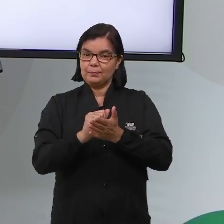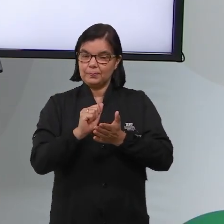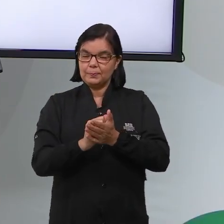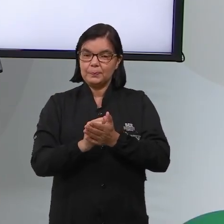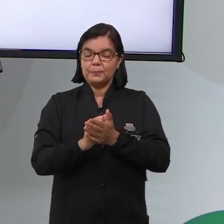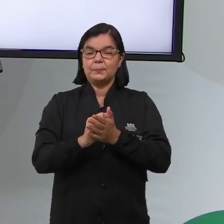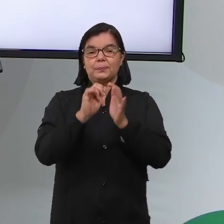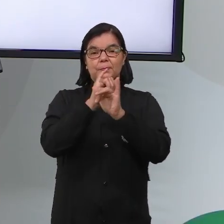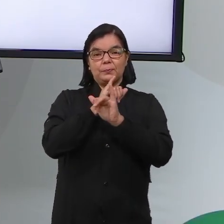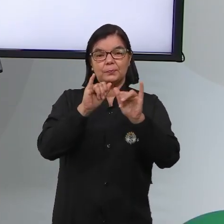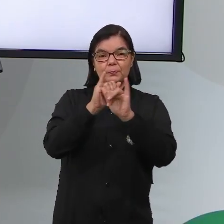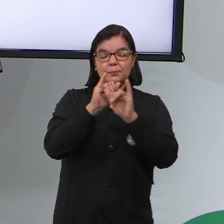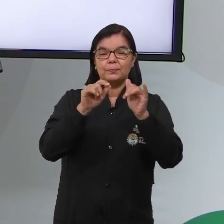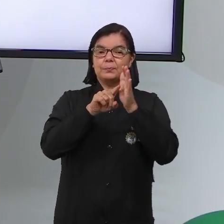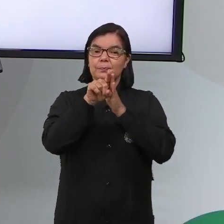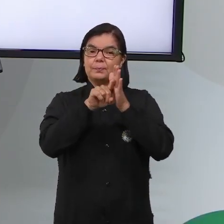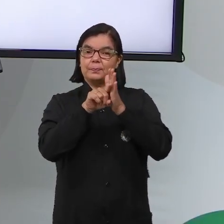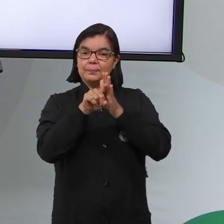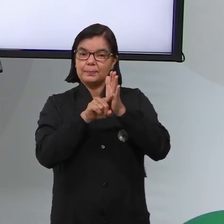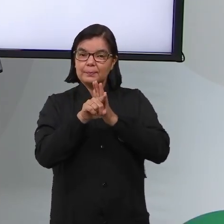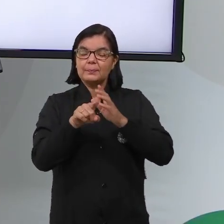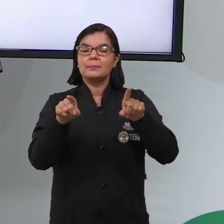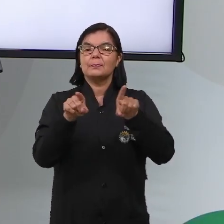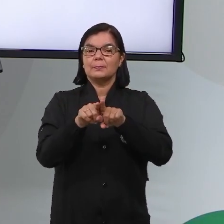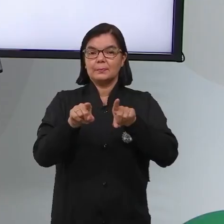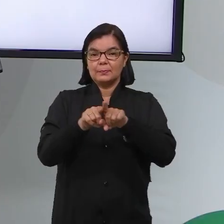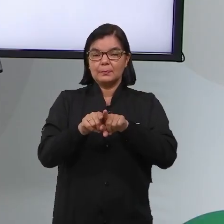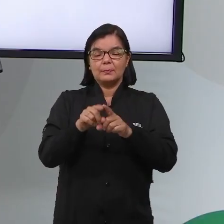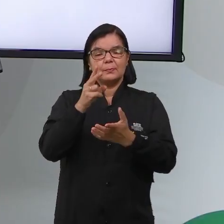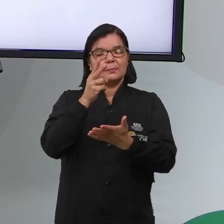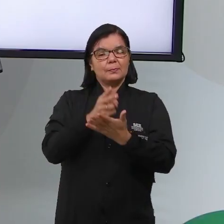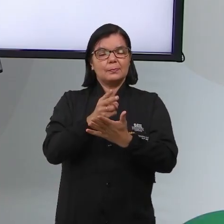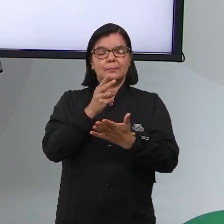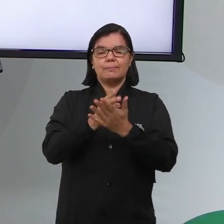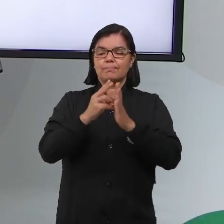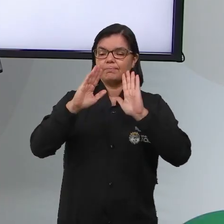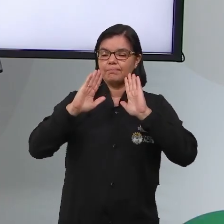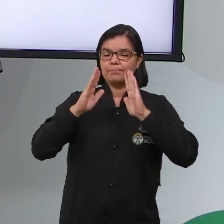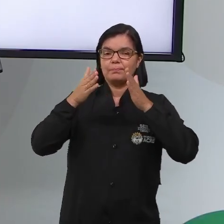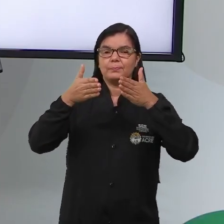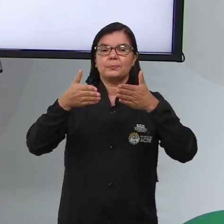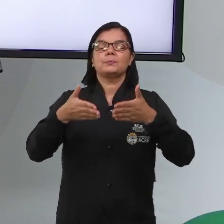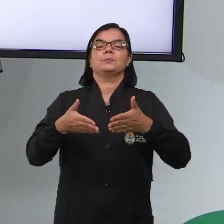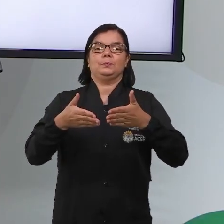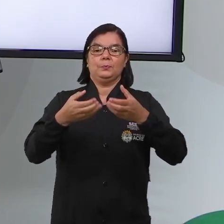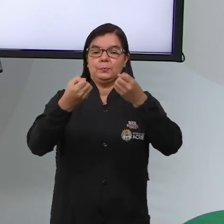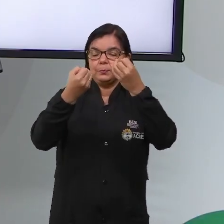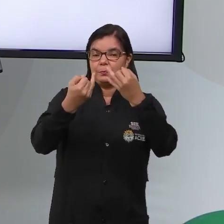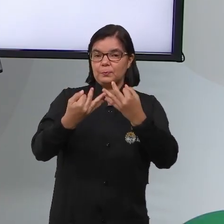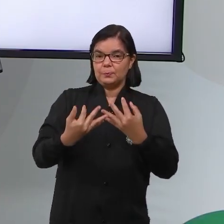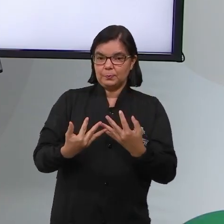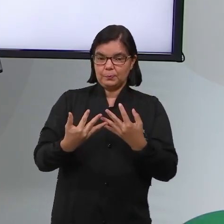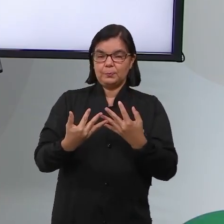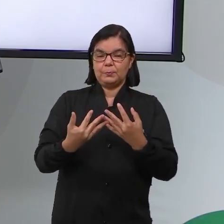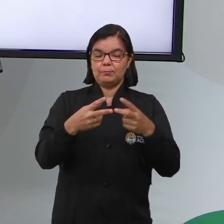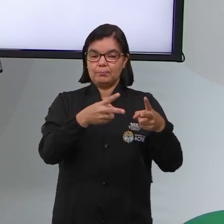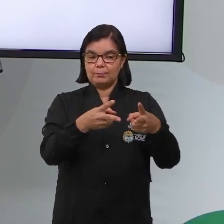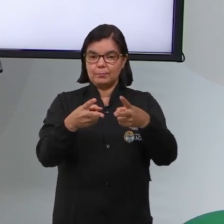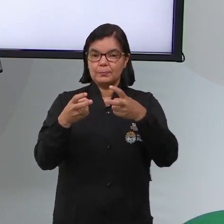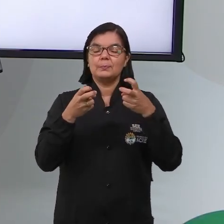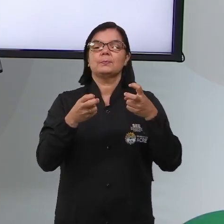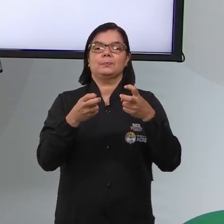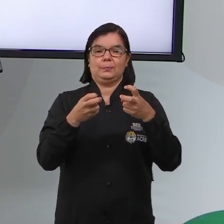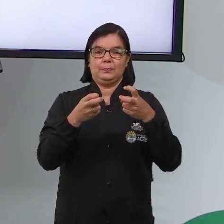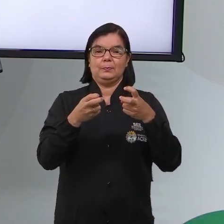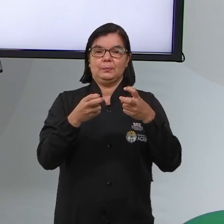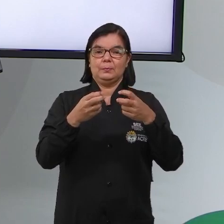Dados, pesquisas também sempre estão voltadas no que diz respeito à percepção